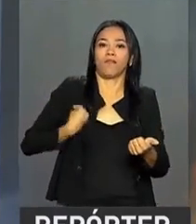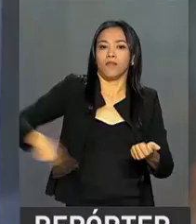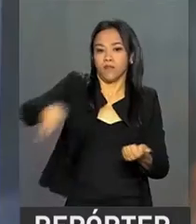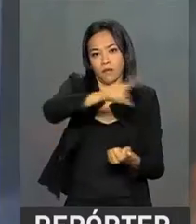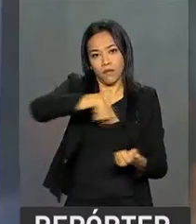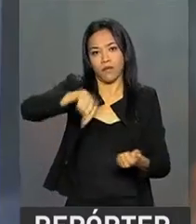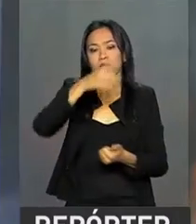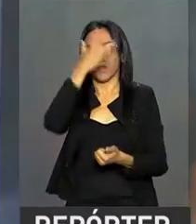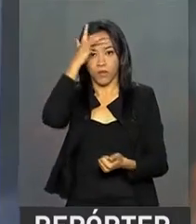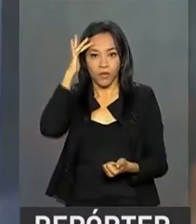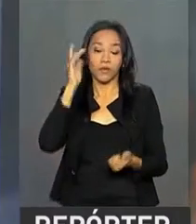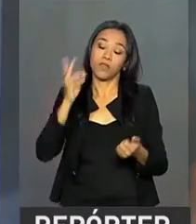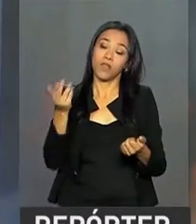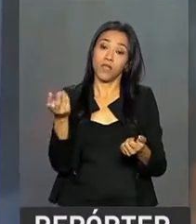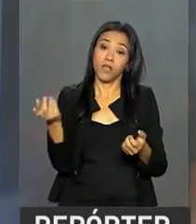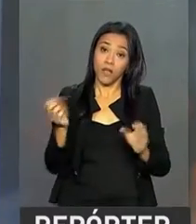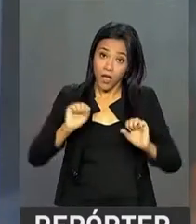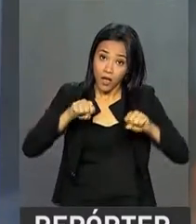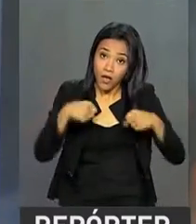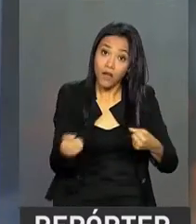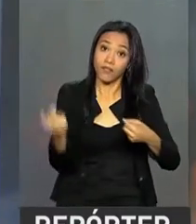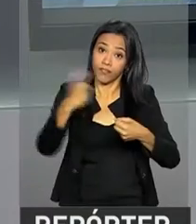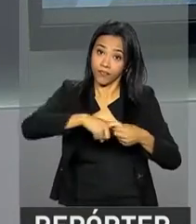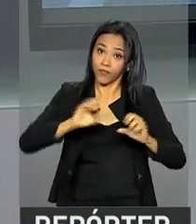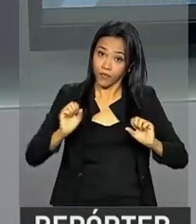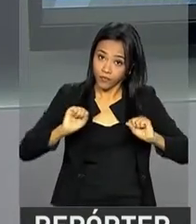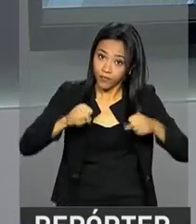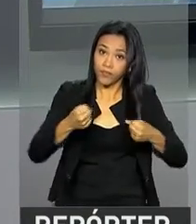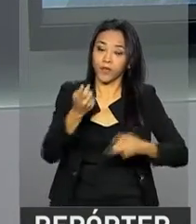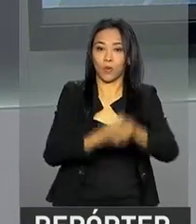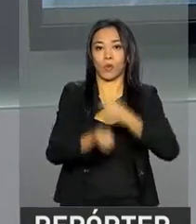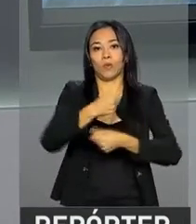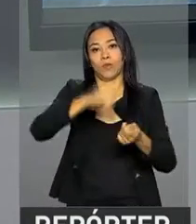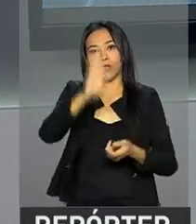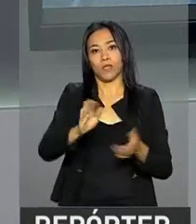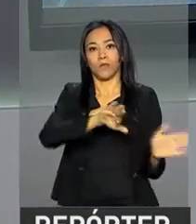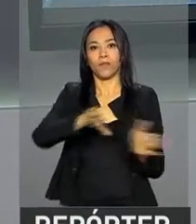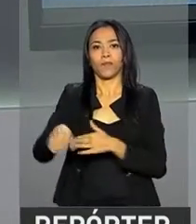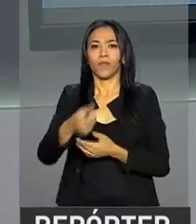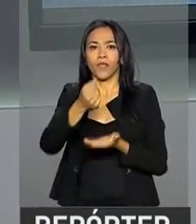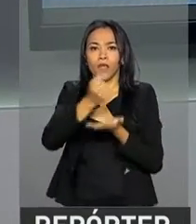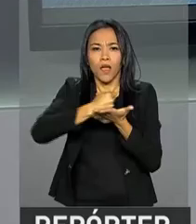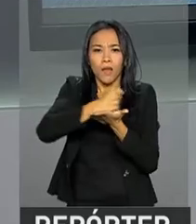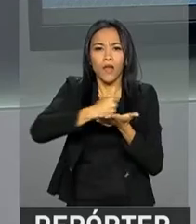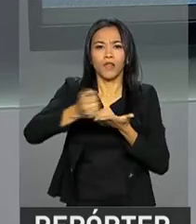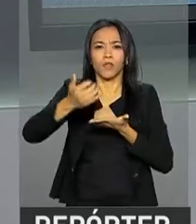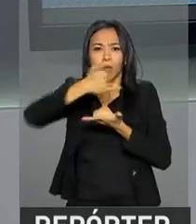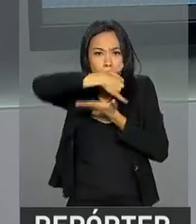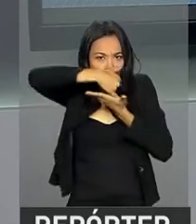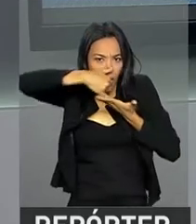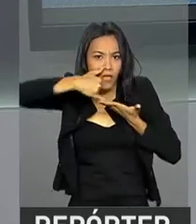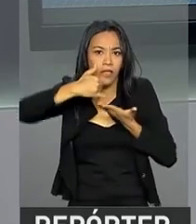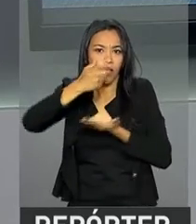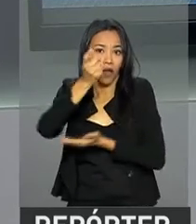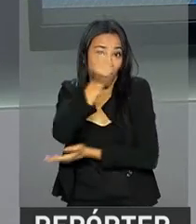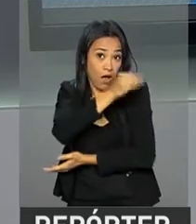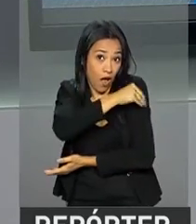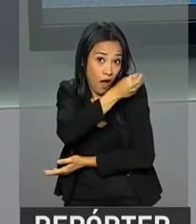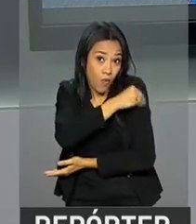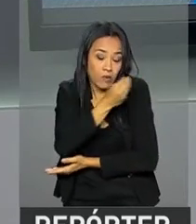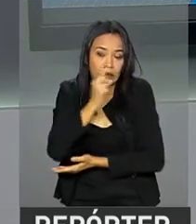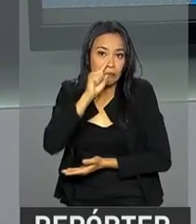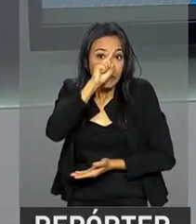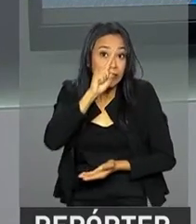ajudar a retomada do crescimento da economia do brasil rebite cocaína álcool substâncias perigosas